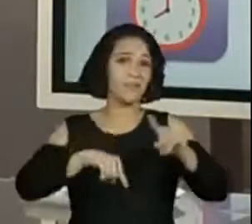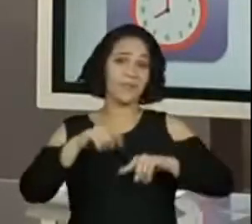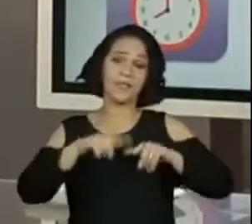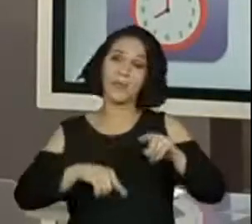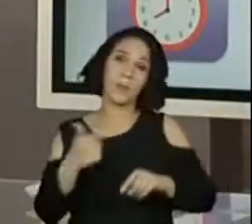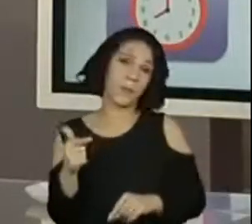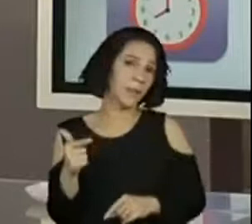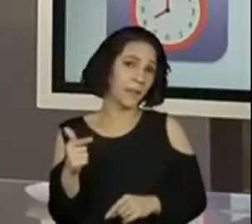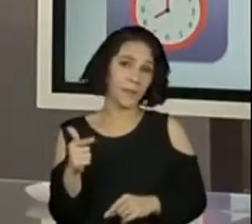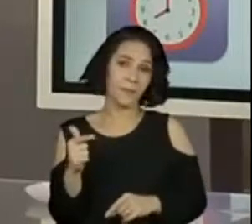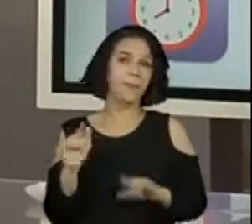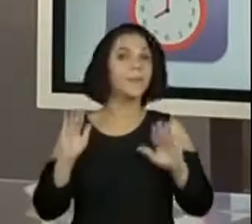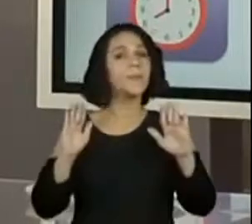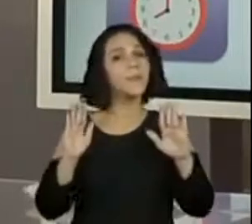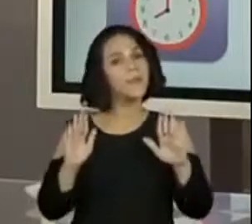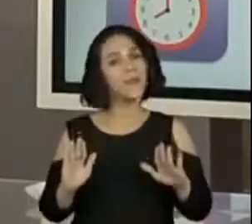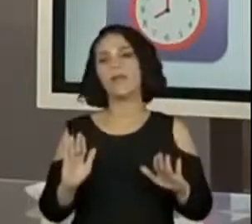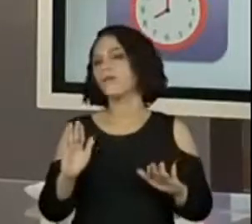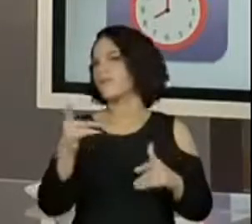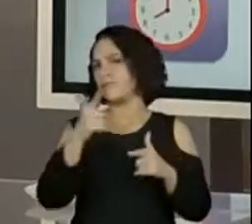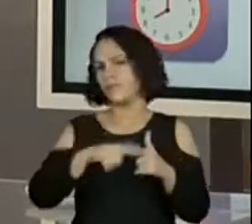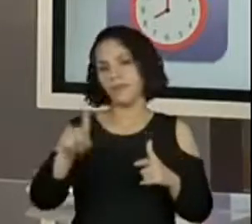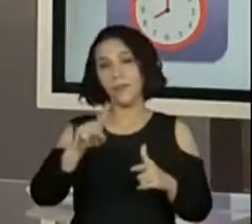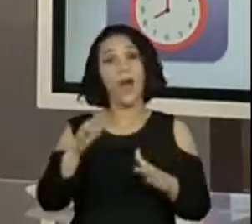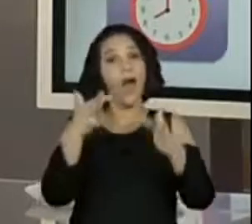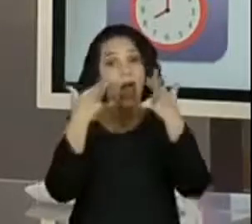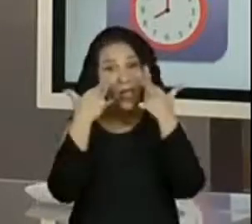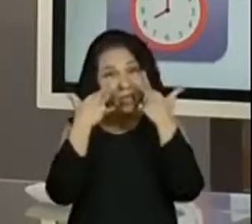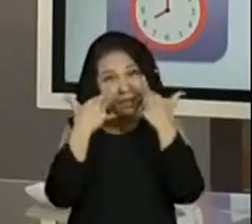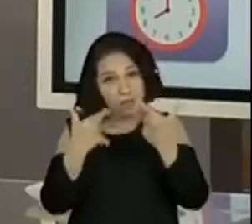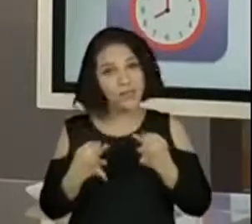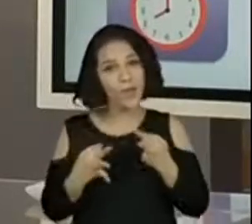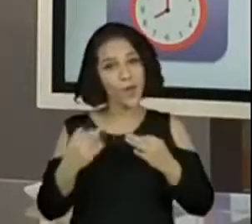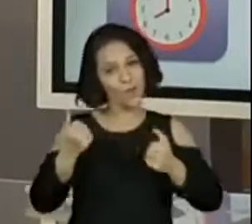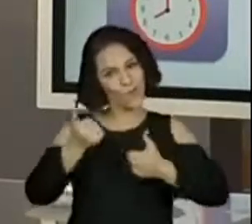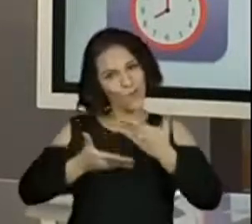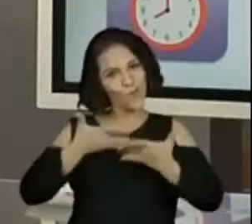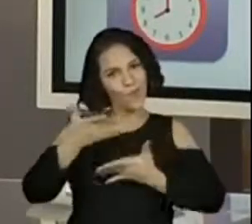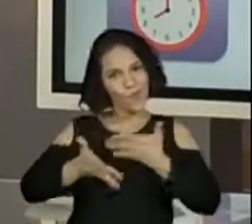material, mas prestem bastante atenção ao que a gente vai fazer